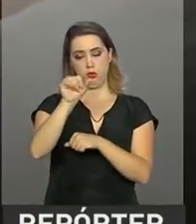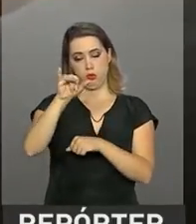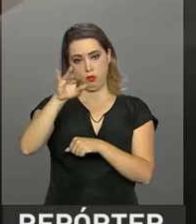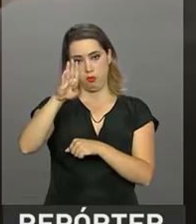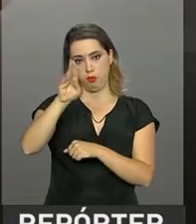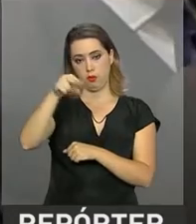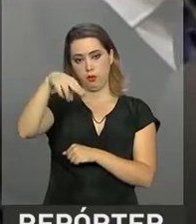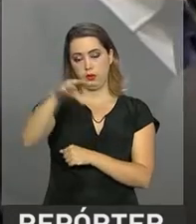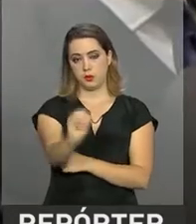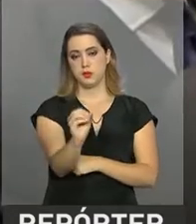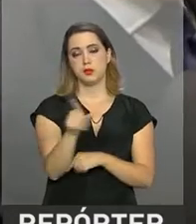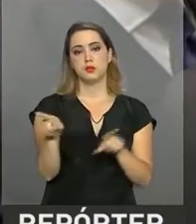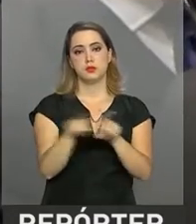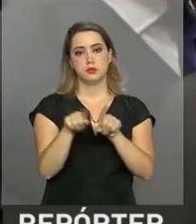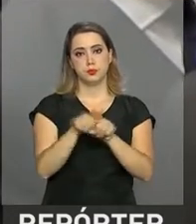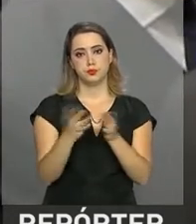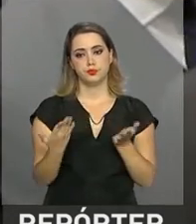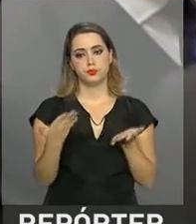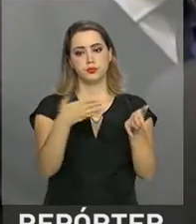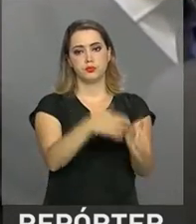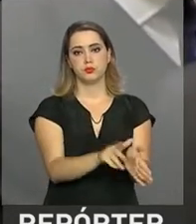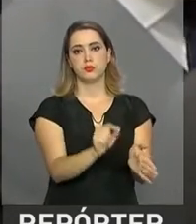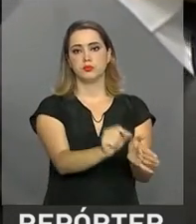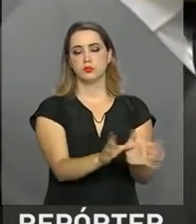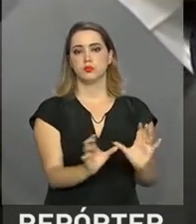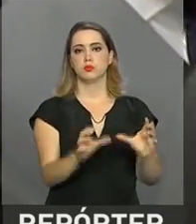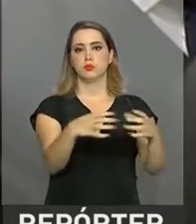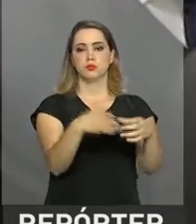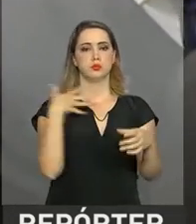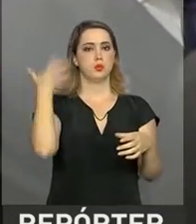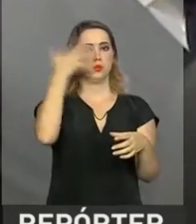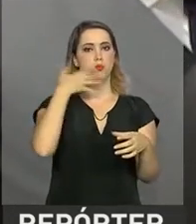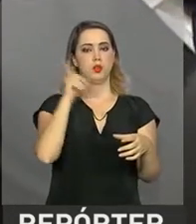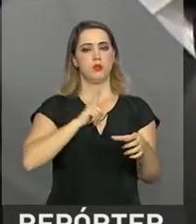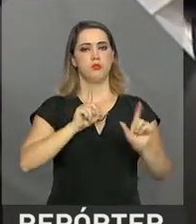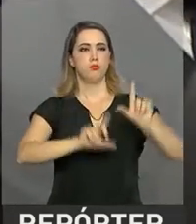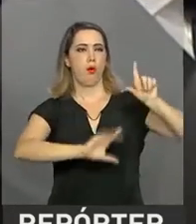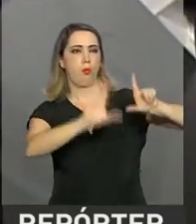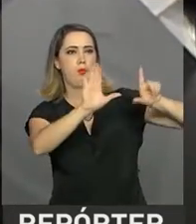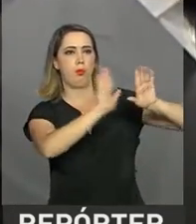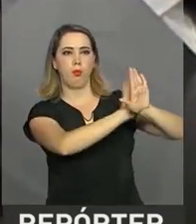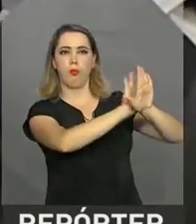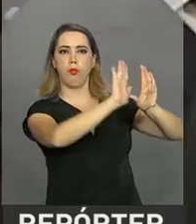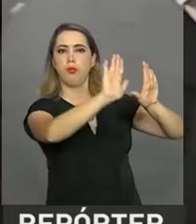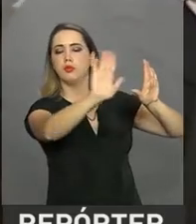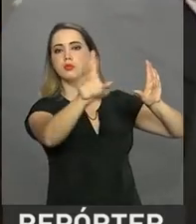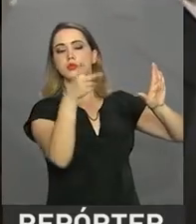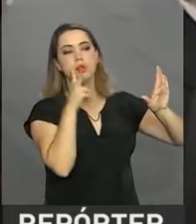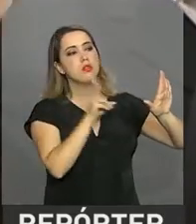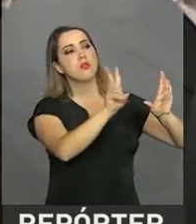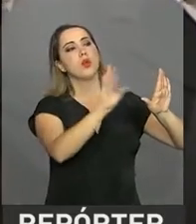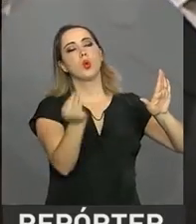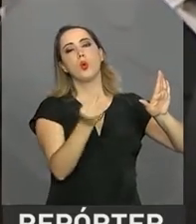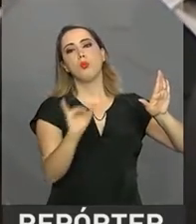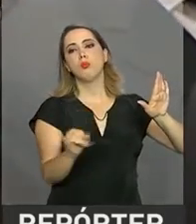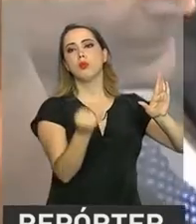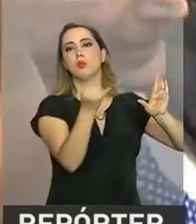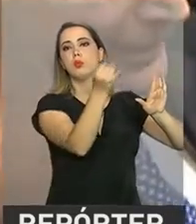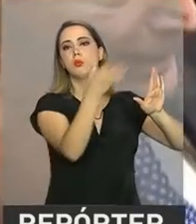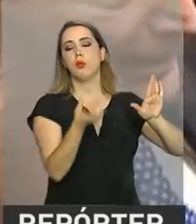do país também participaram da conferência que teve um painel sobre oportunidades de investimentos no brasil